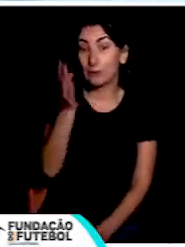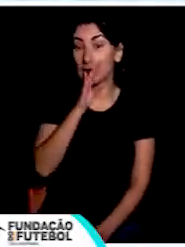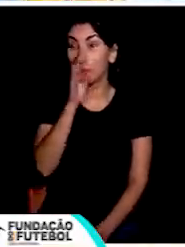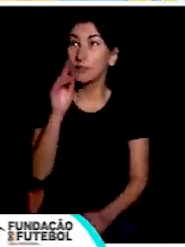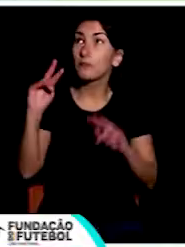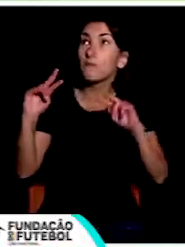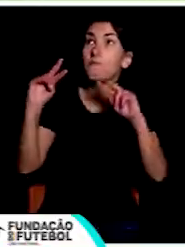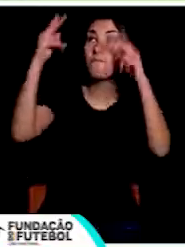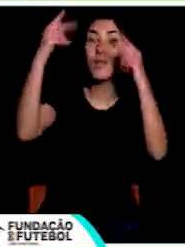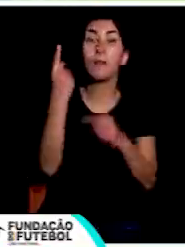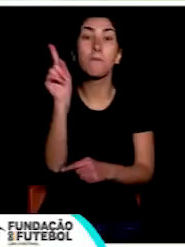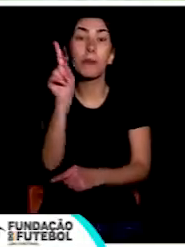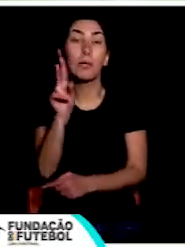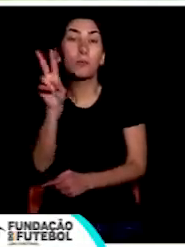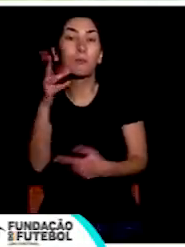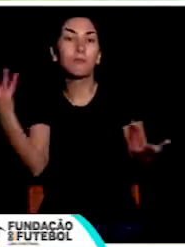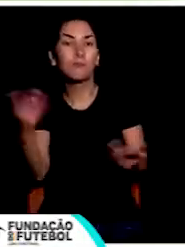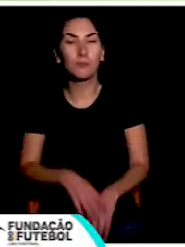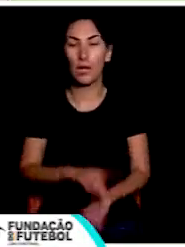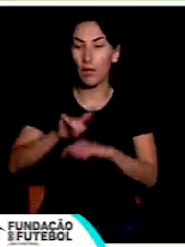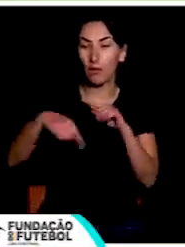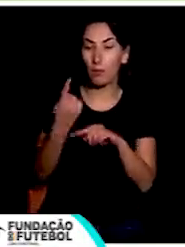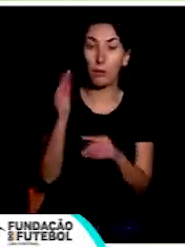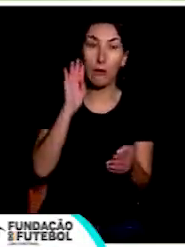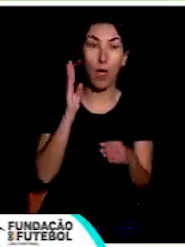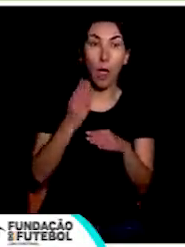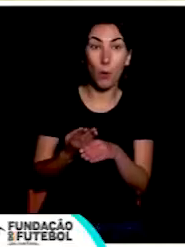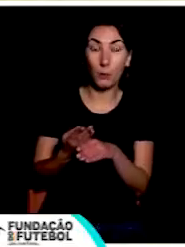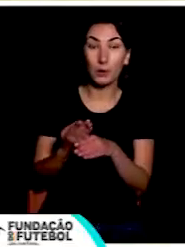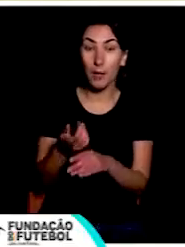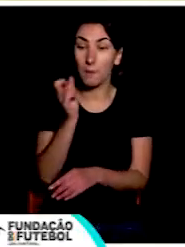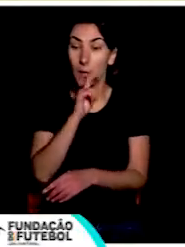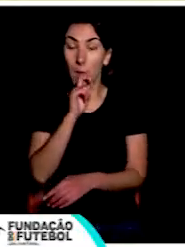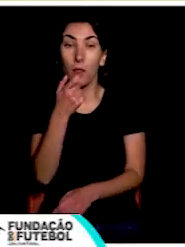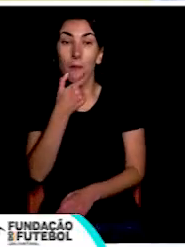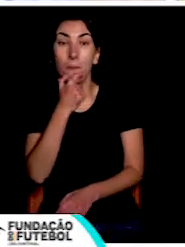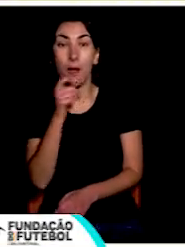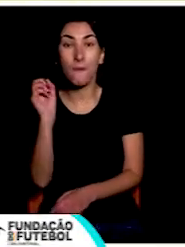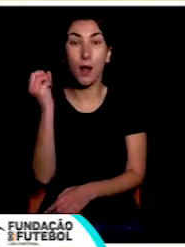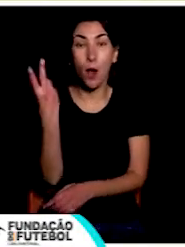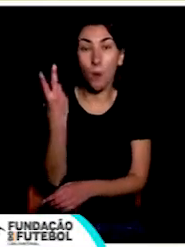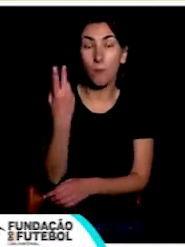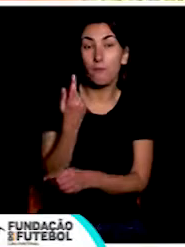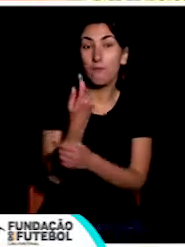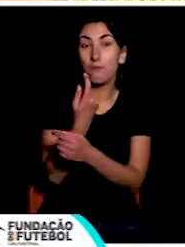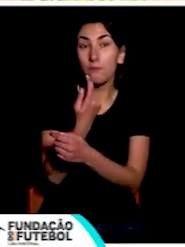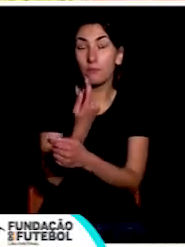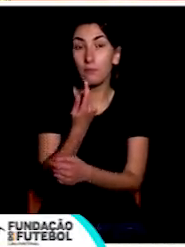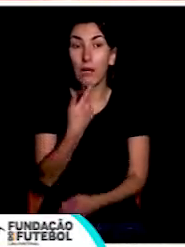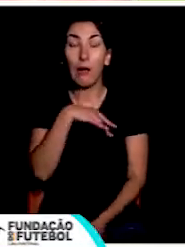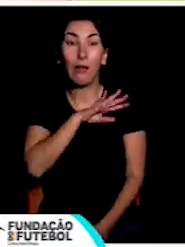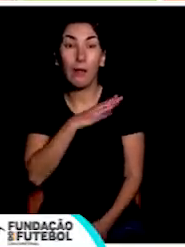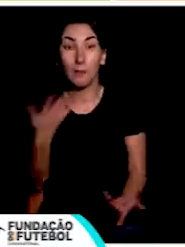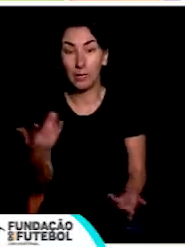de líder da classificação ou se segundo classificado. Depois resta uma última vaga que poderá ser preenchida por Mafra ou Académica.